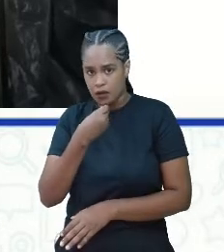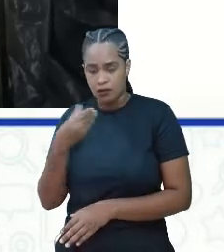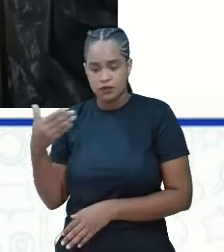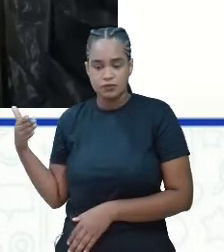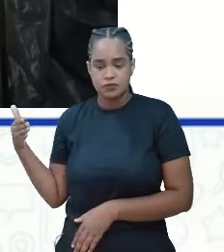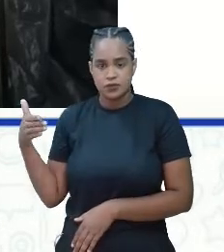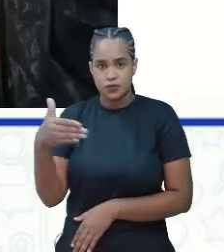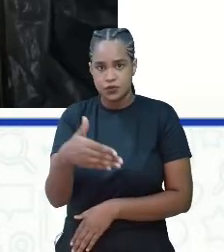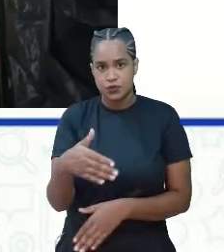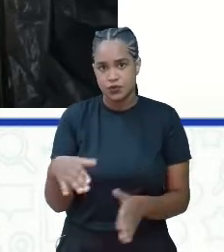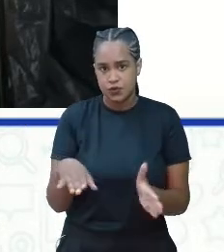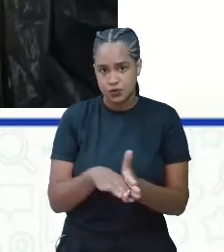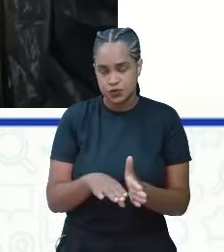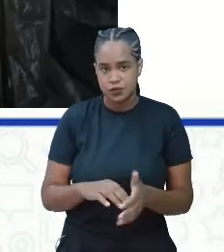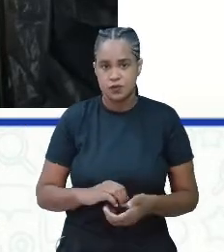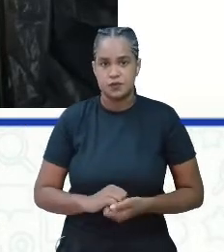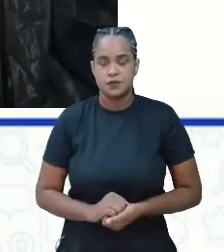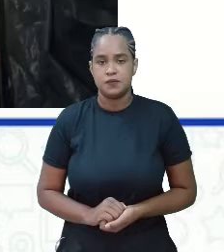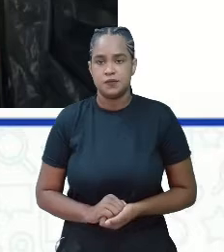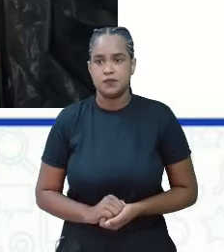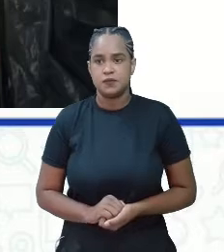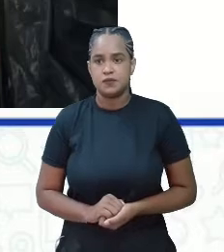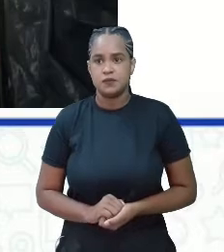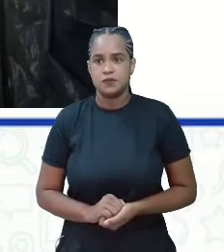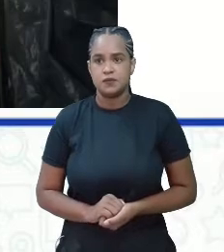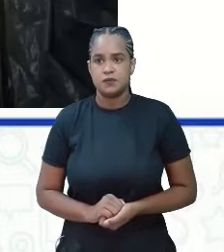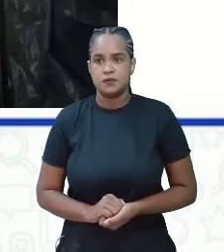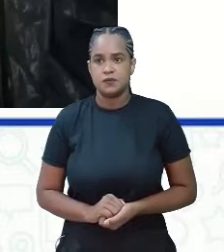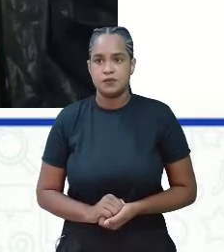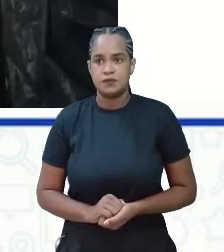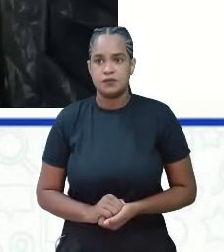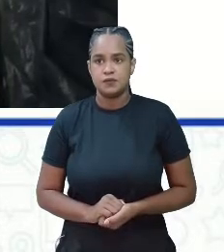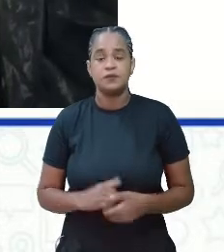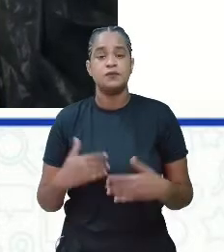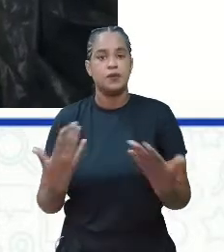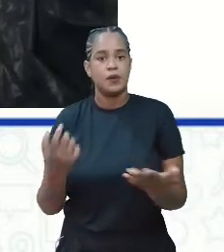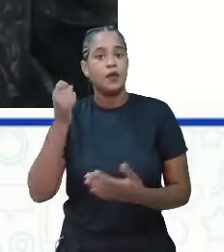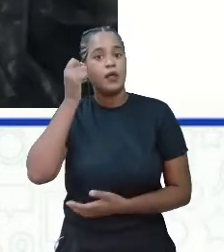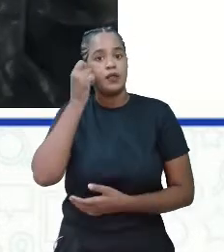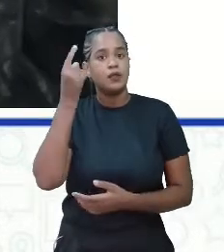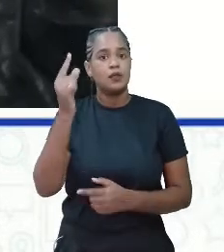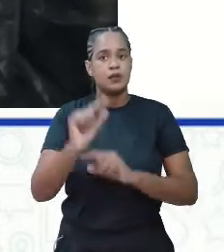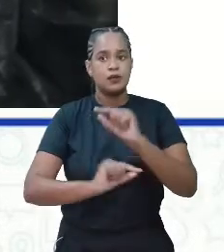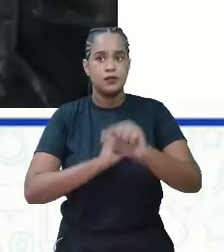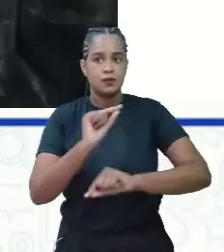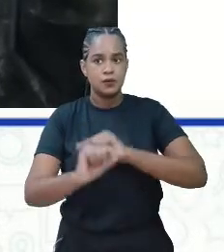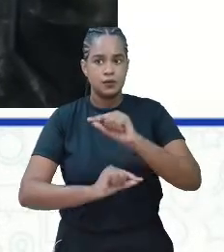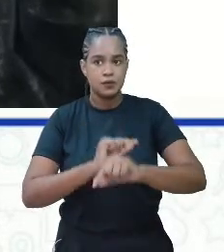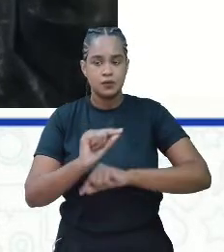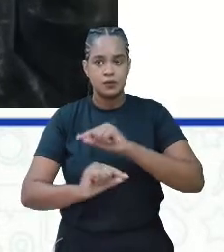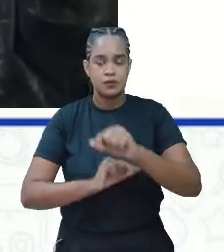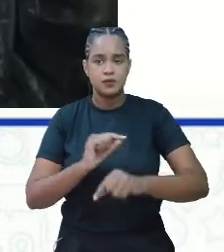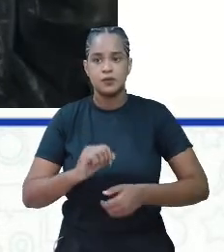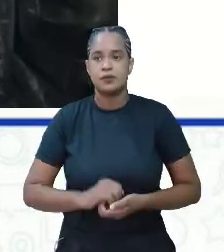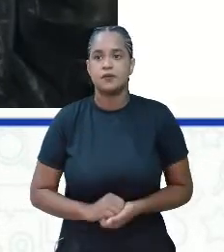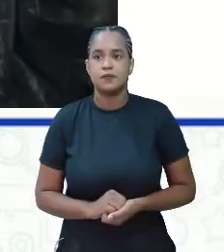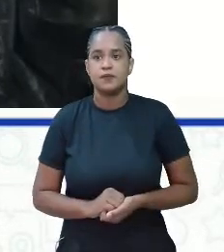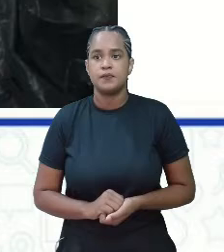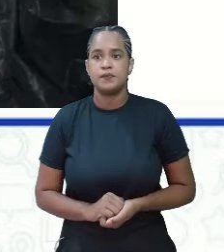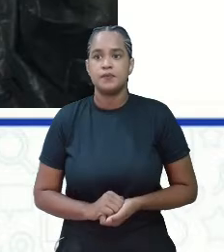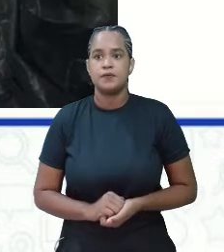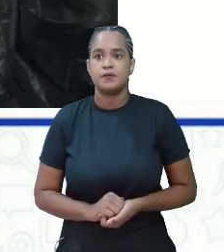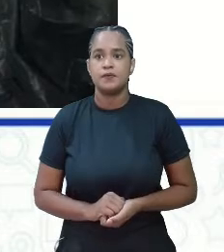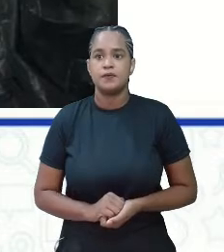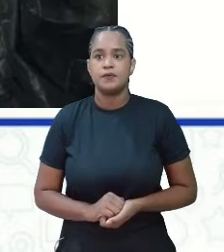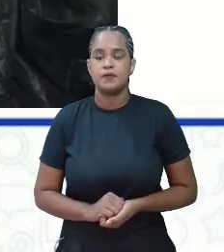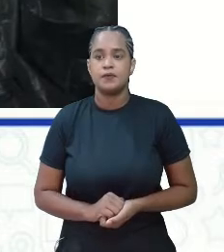para depois mandar o instrumento. Aí se teve a ideia de normalizar, botar medidas no